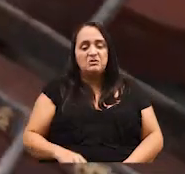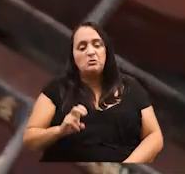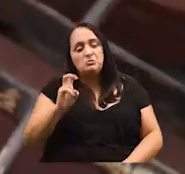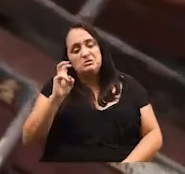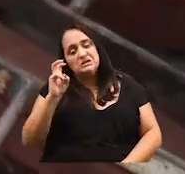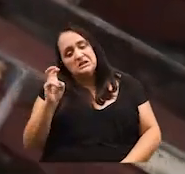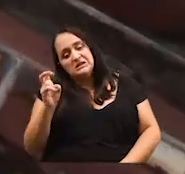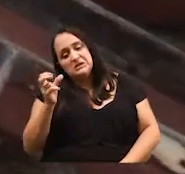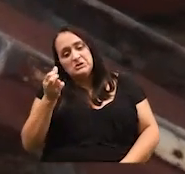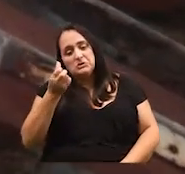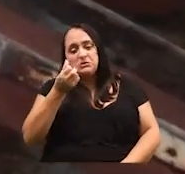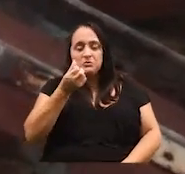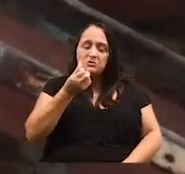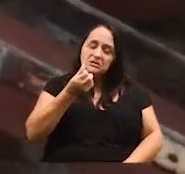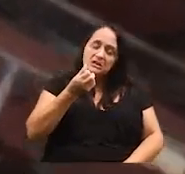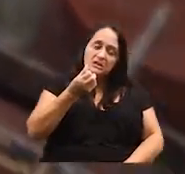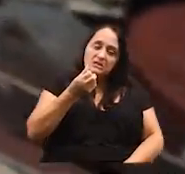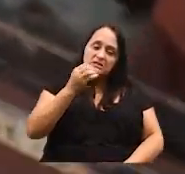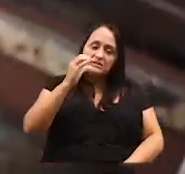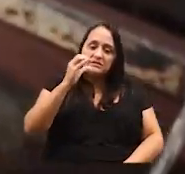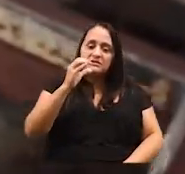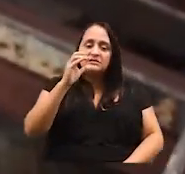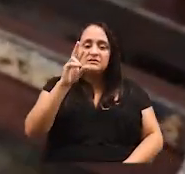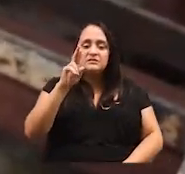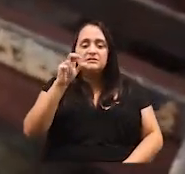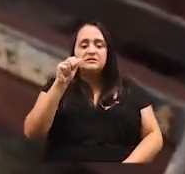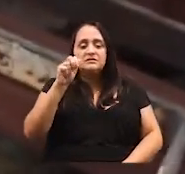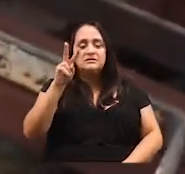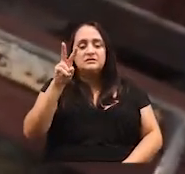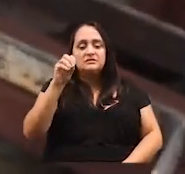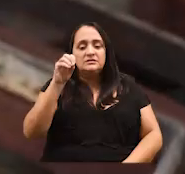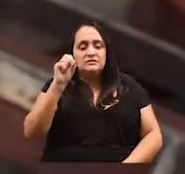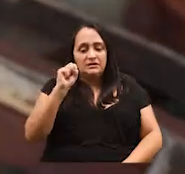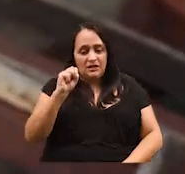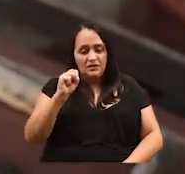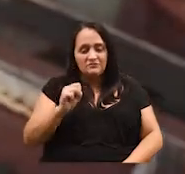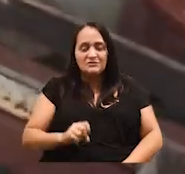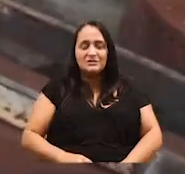como escreve. 6 cravos. Preciso.